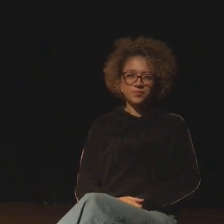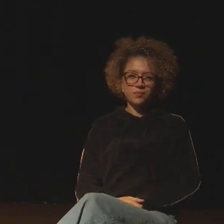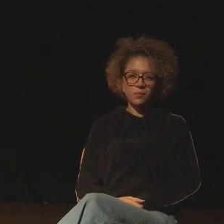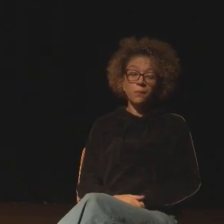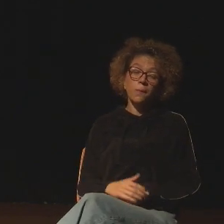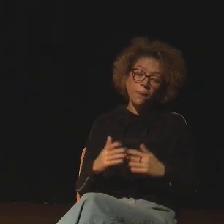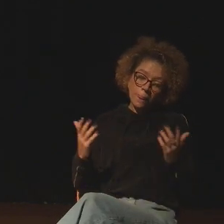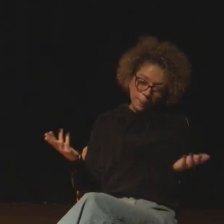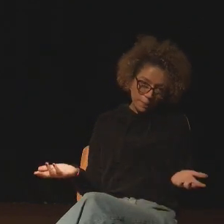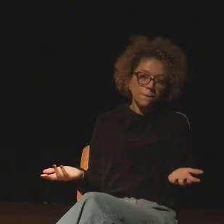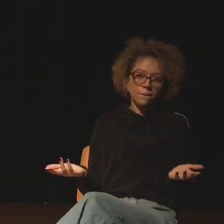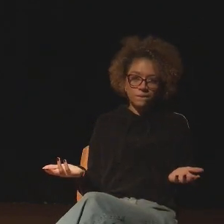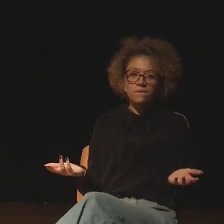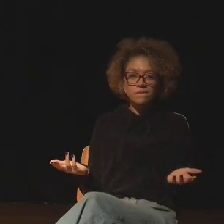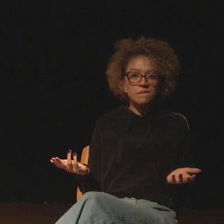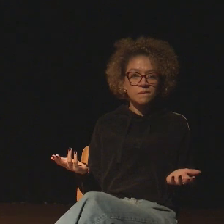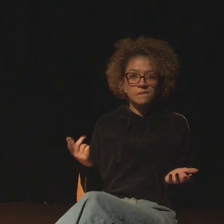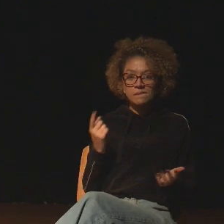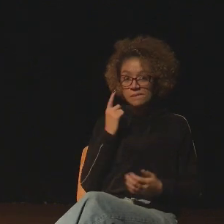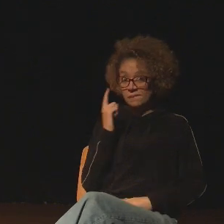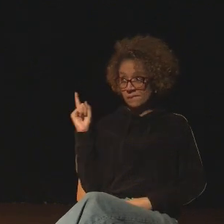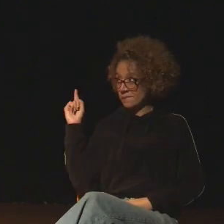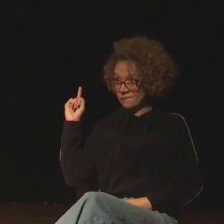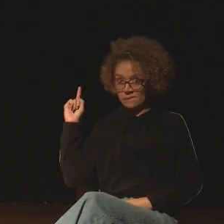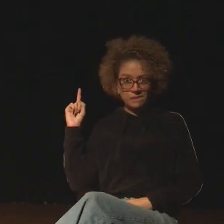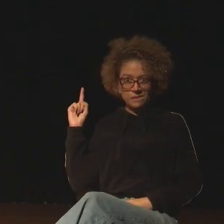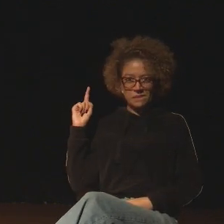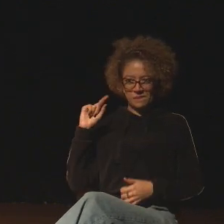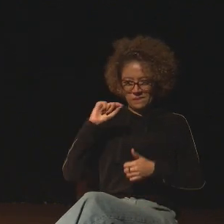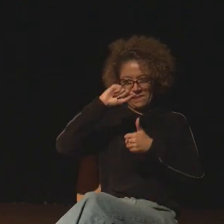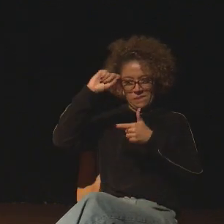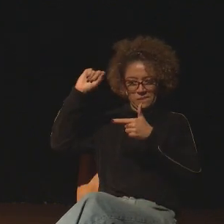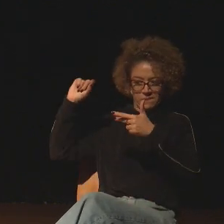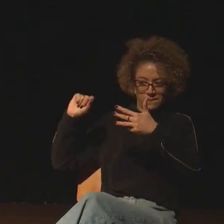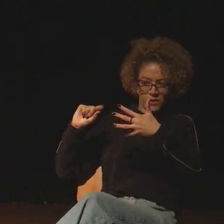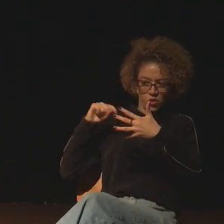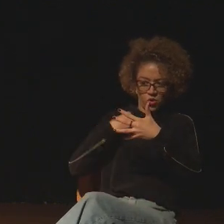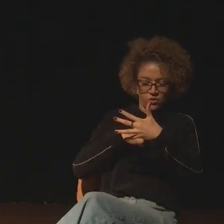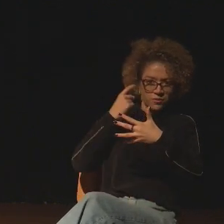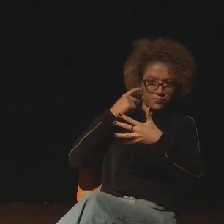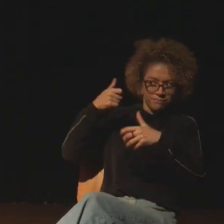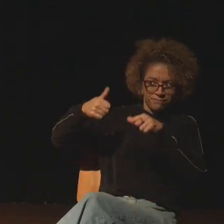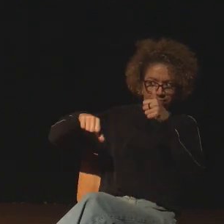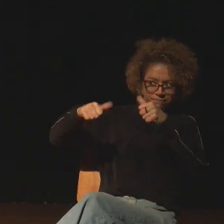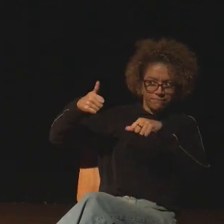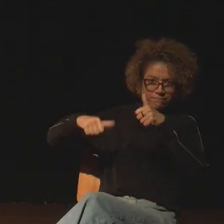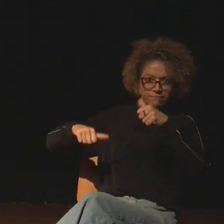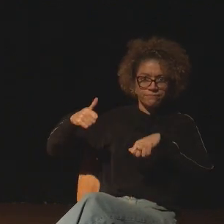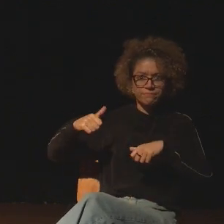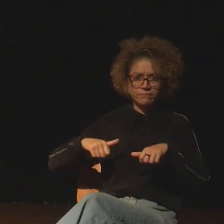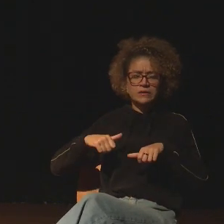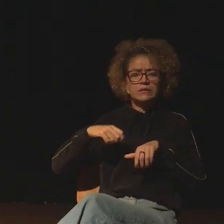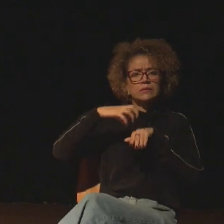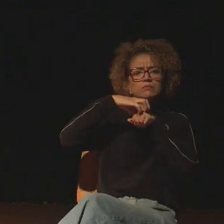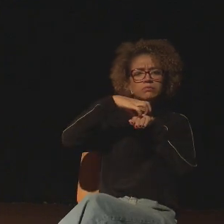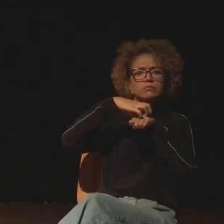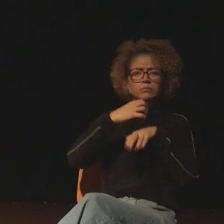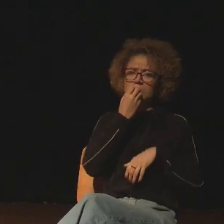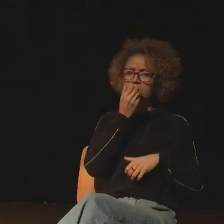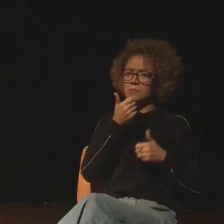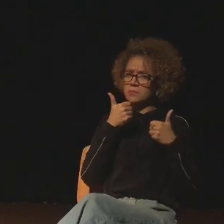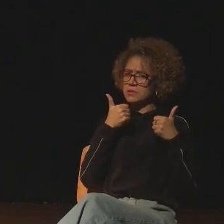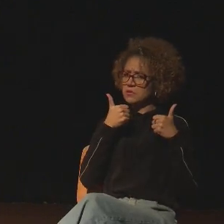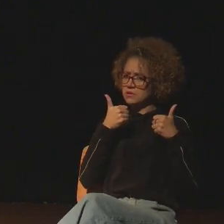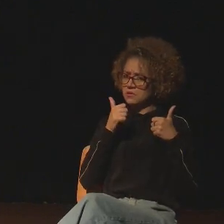Então, como pontos a se considerar nessa análise, a gente destacou a região sendo bem atendida por transporte público, a